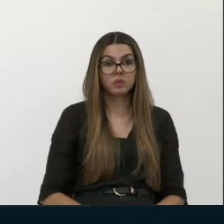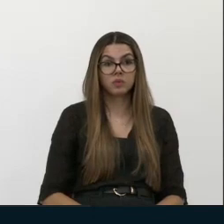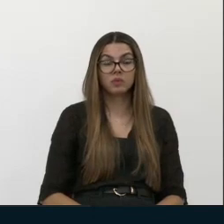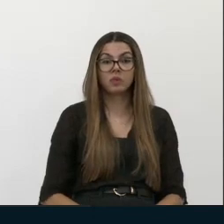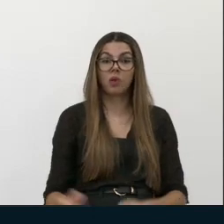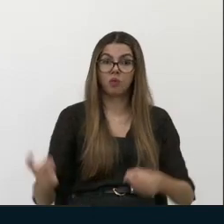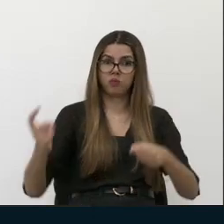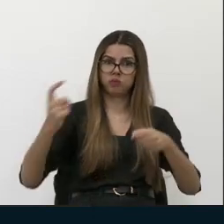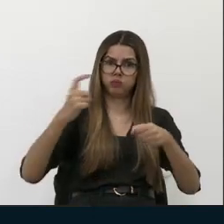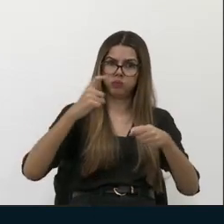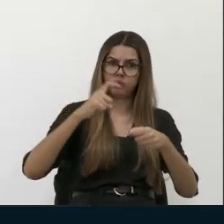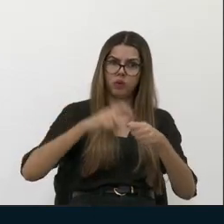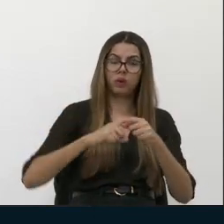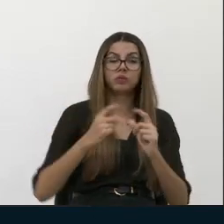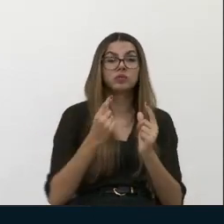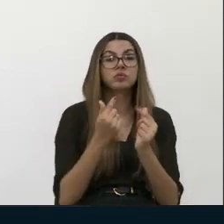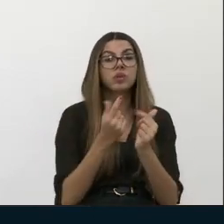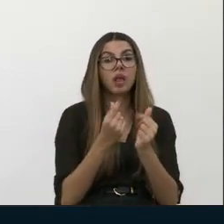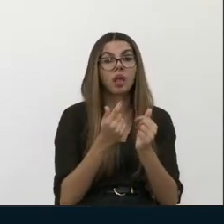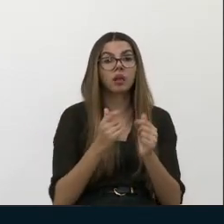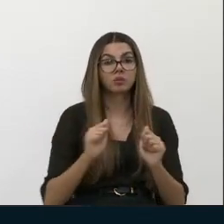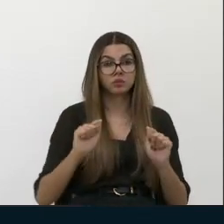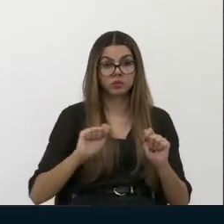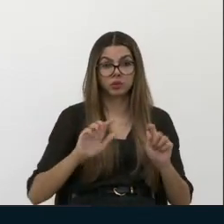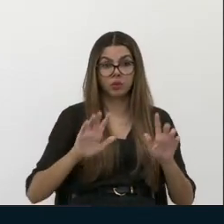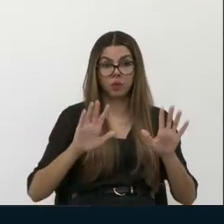dinheiro para a cidade. Então, gente,